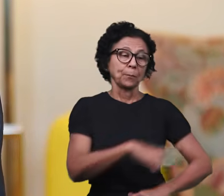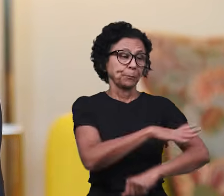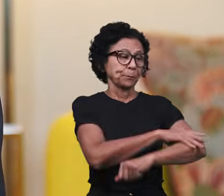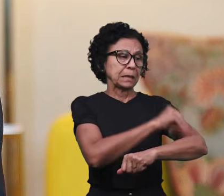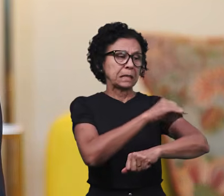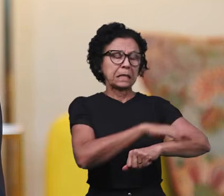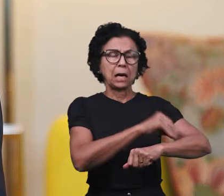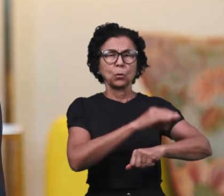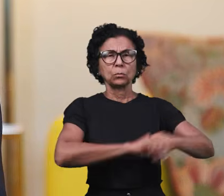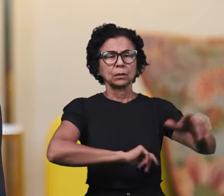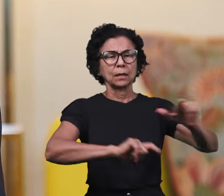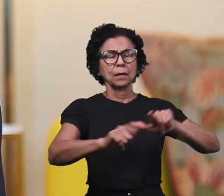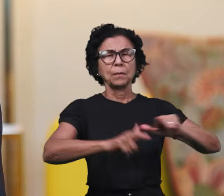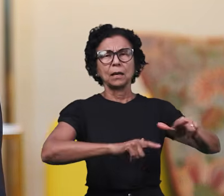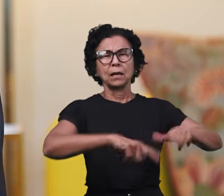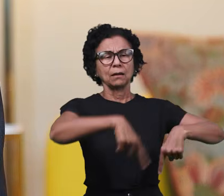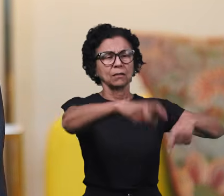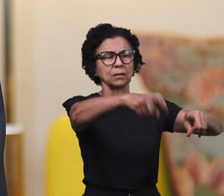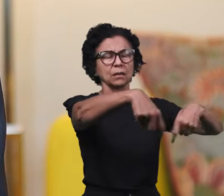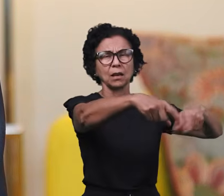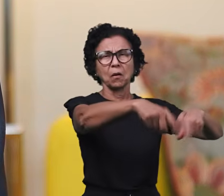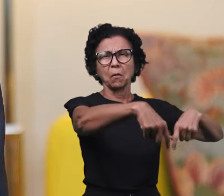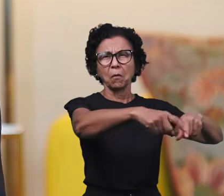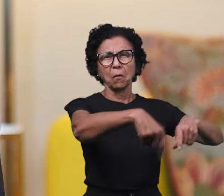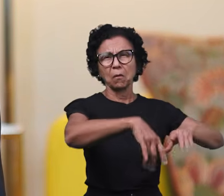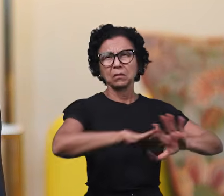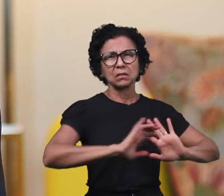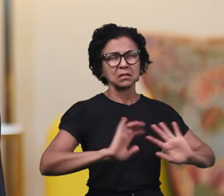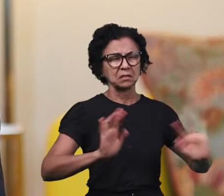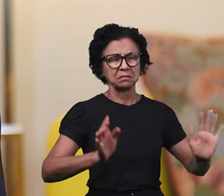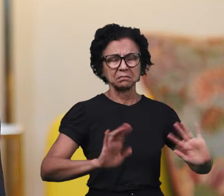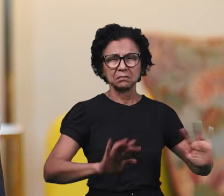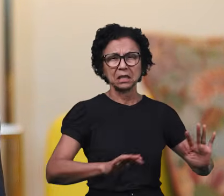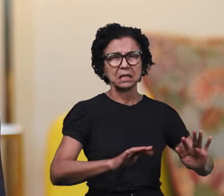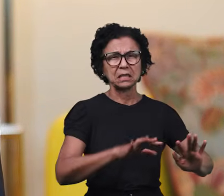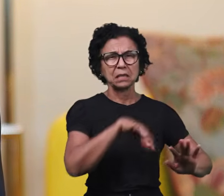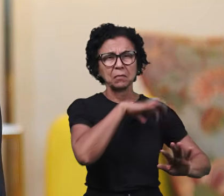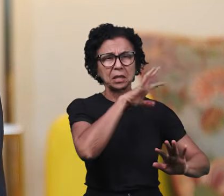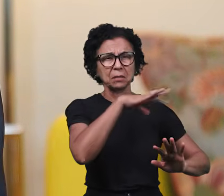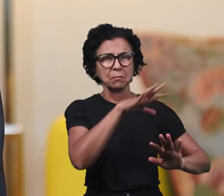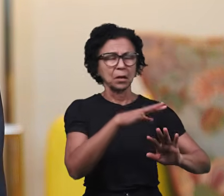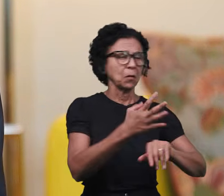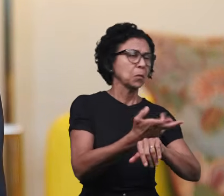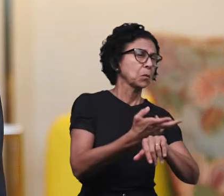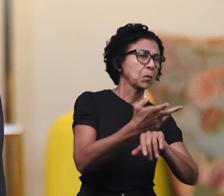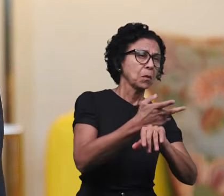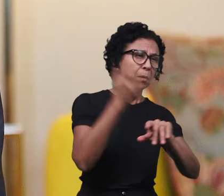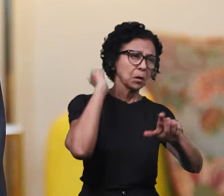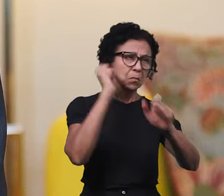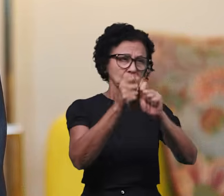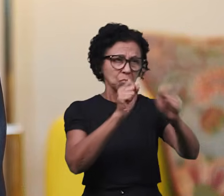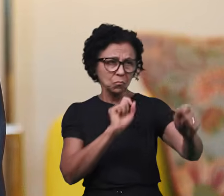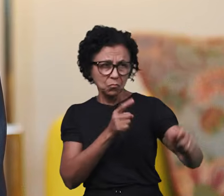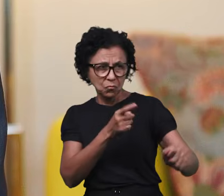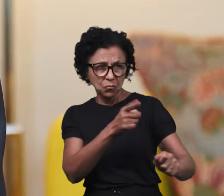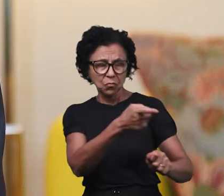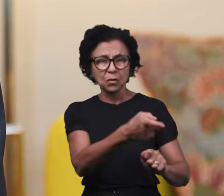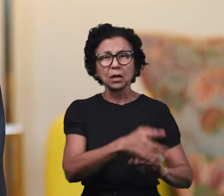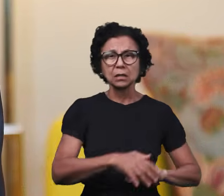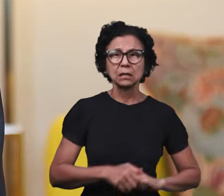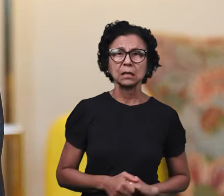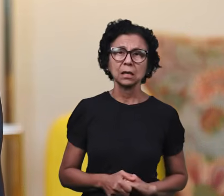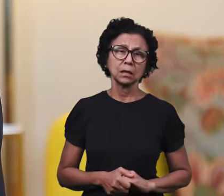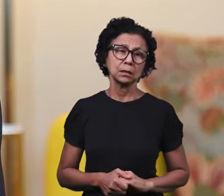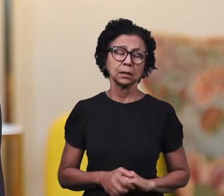de campo, uma vida, de certa forma, afastada ali da comunhão com seus pais, né? Ele vivia no campo, na